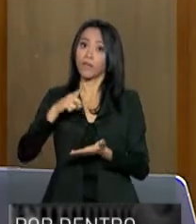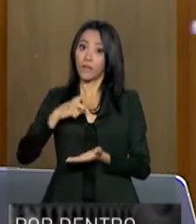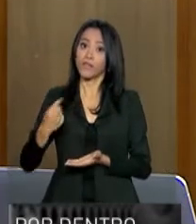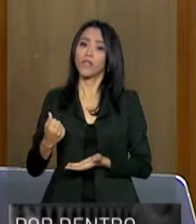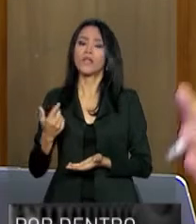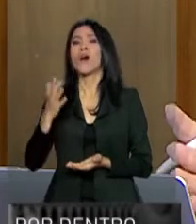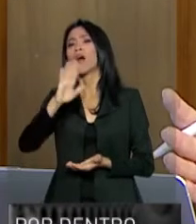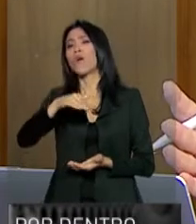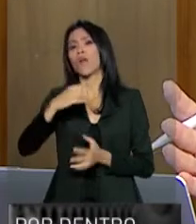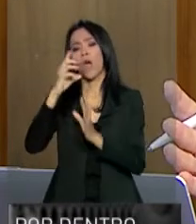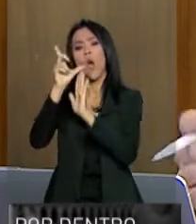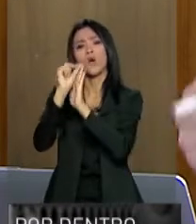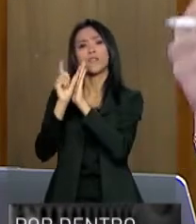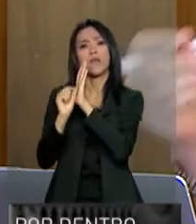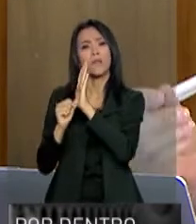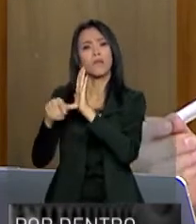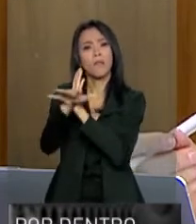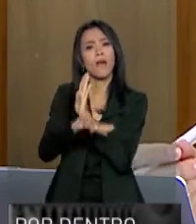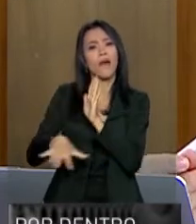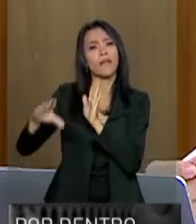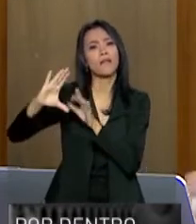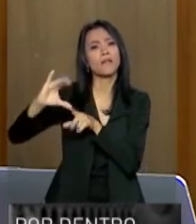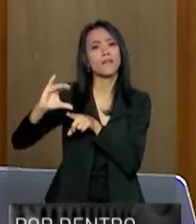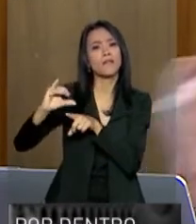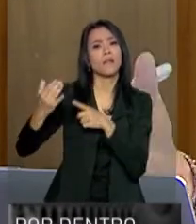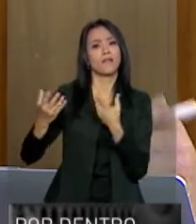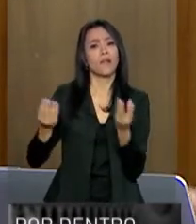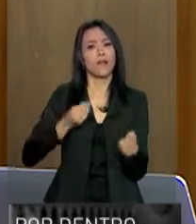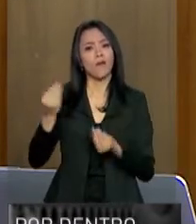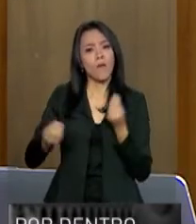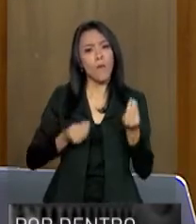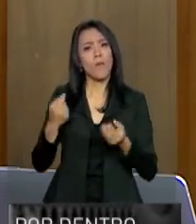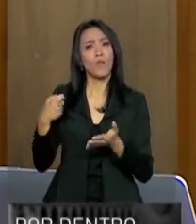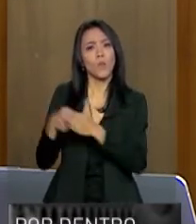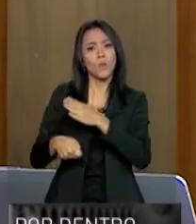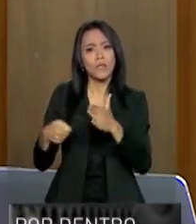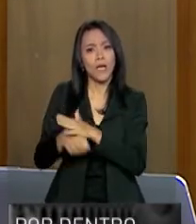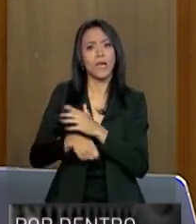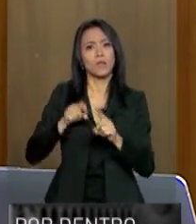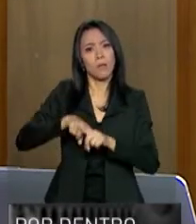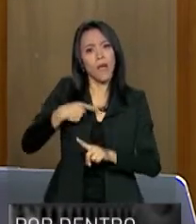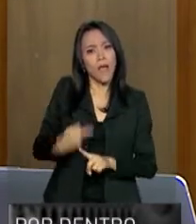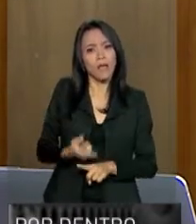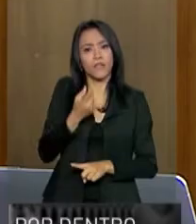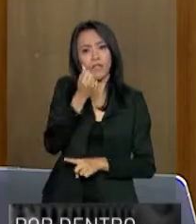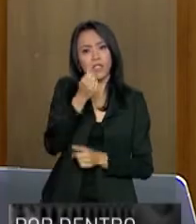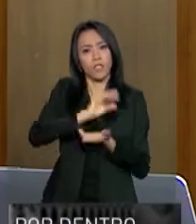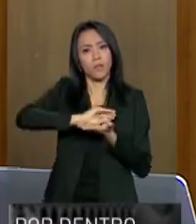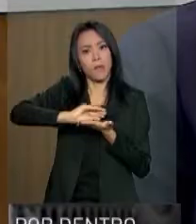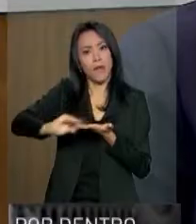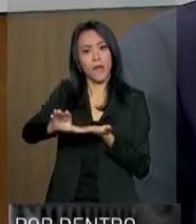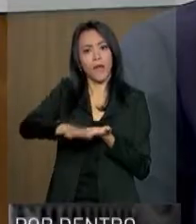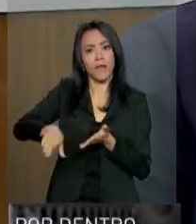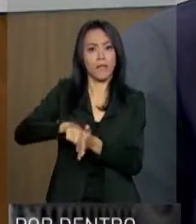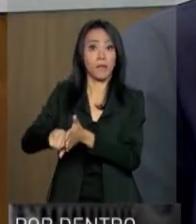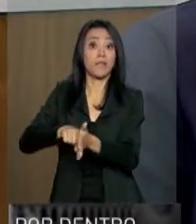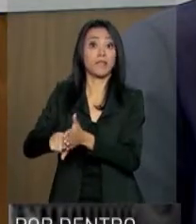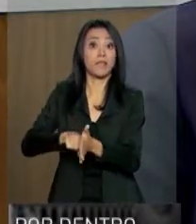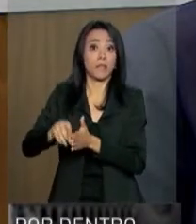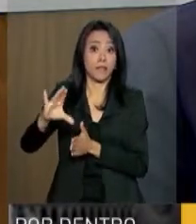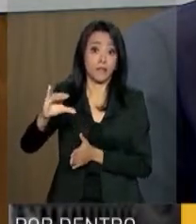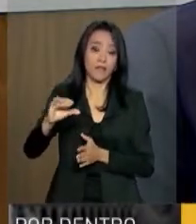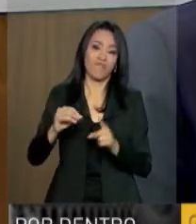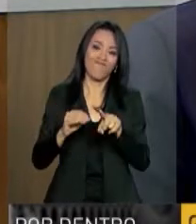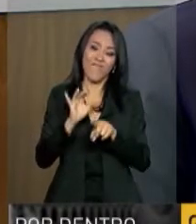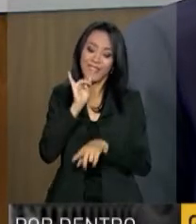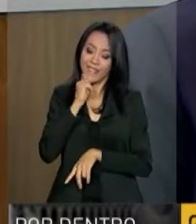orçamento paciência né como é que o ministério tem lutado por mais recursos para pesquisa científica essa é uma triste realidade do brasil